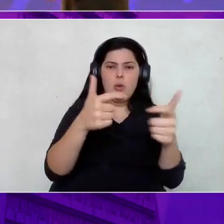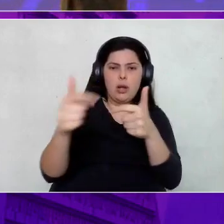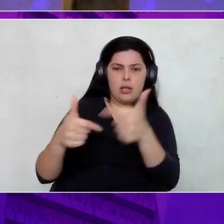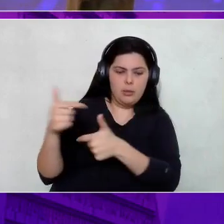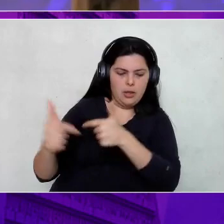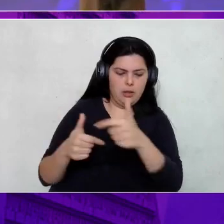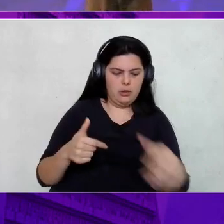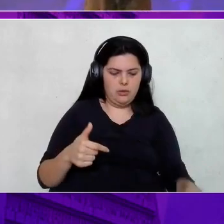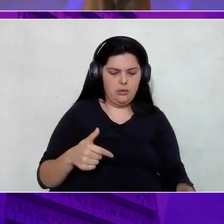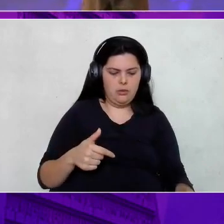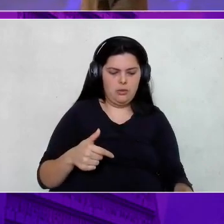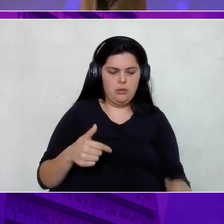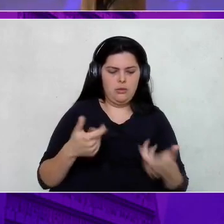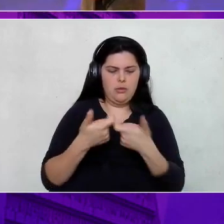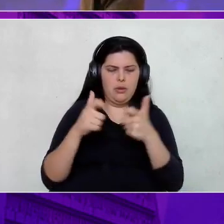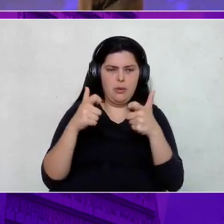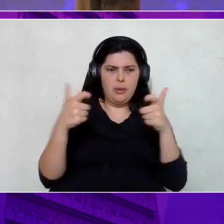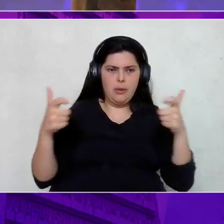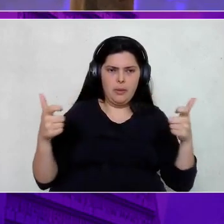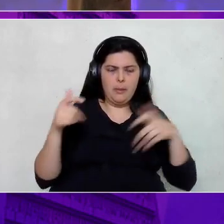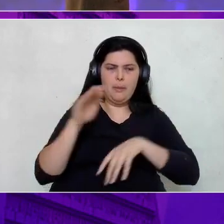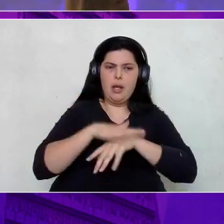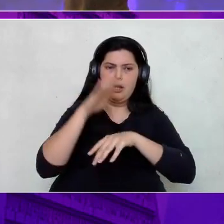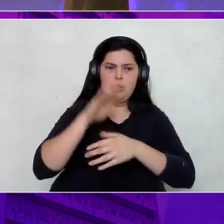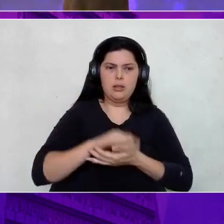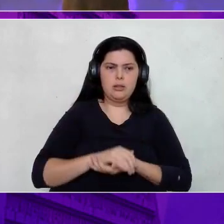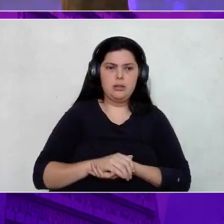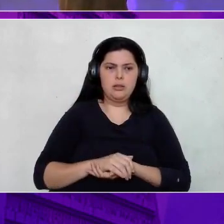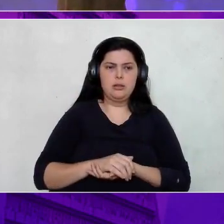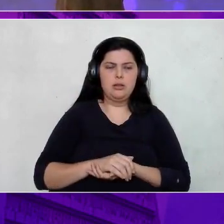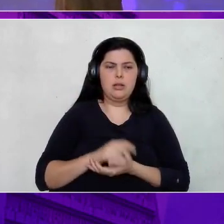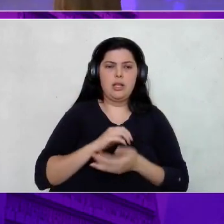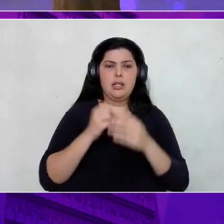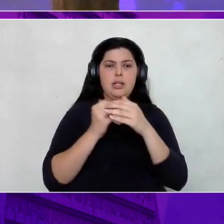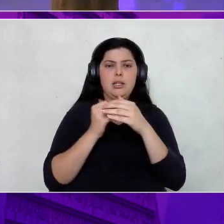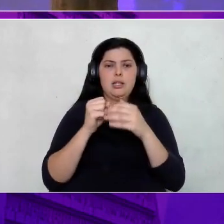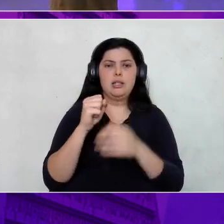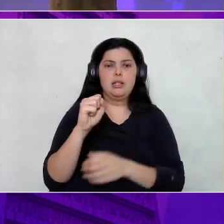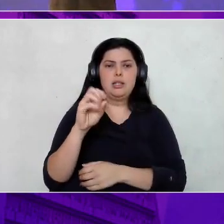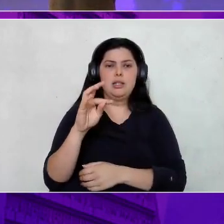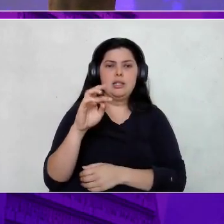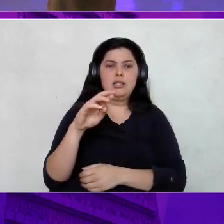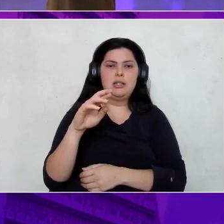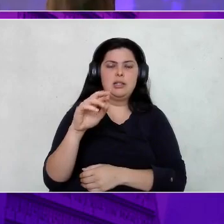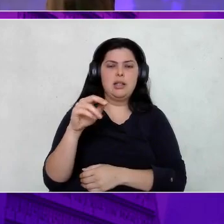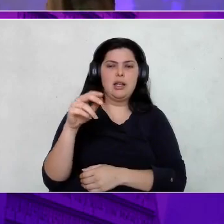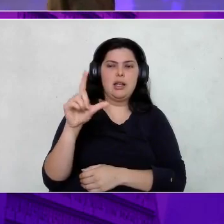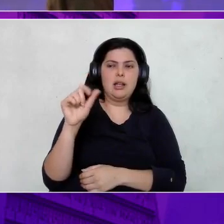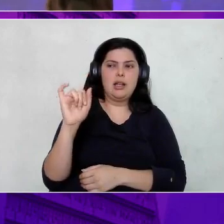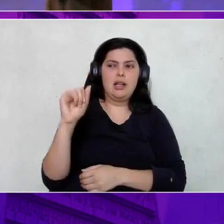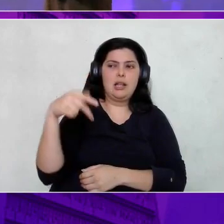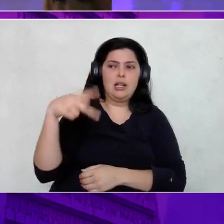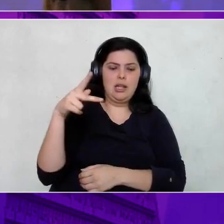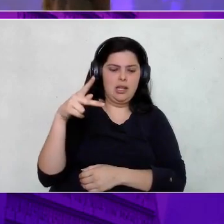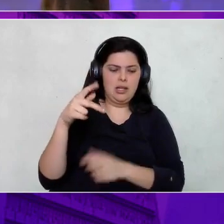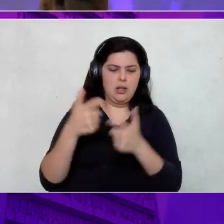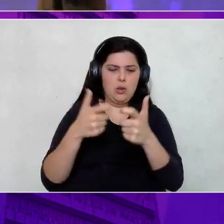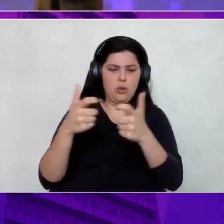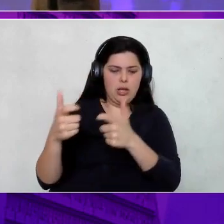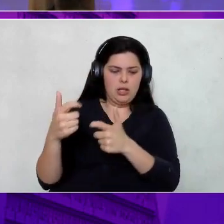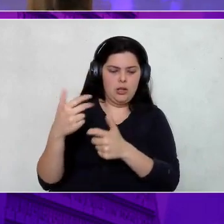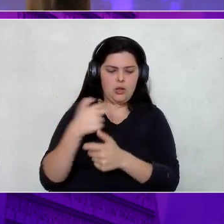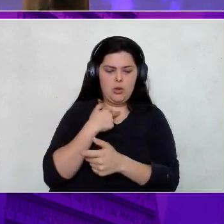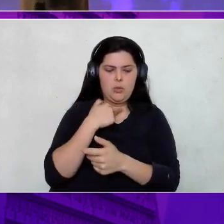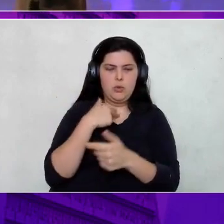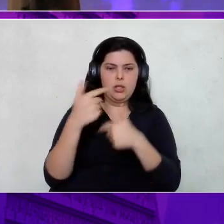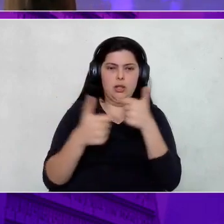vai crescer pra caramba. Nós temos Starlink agora, então um monte de lugares que não eram possíveis de ser